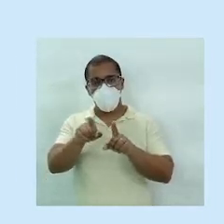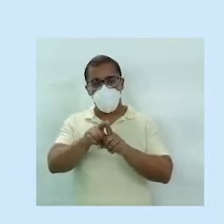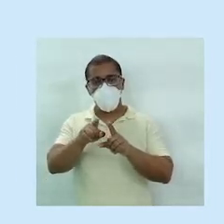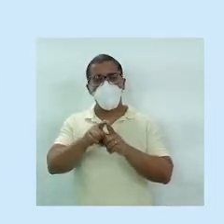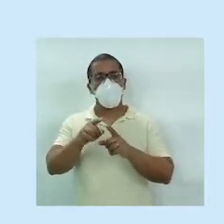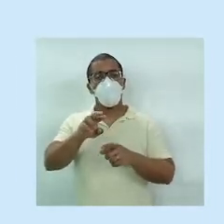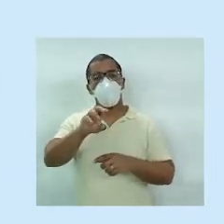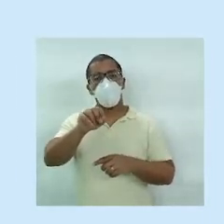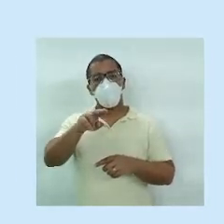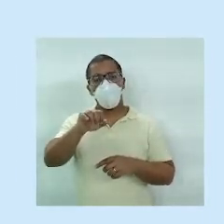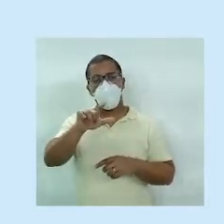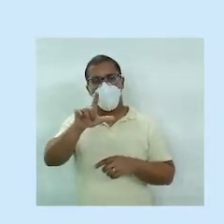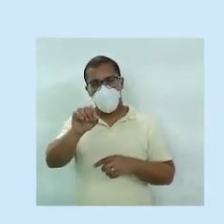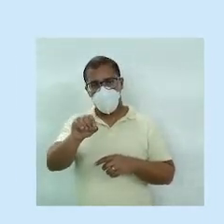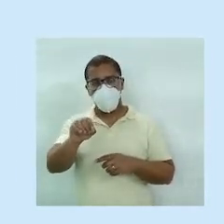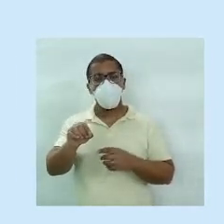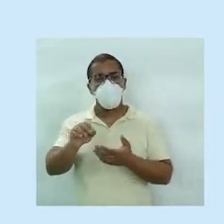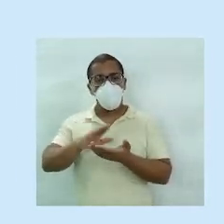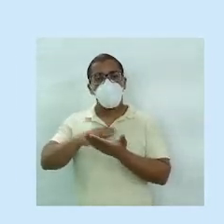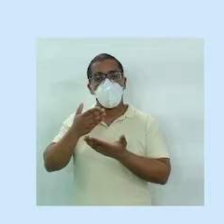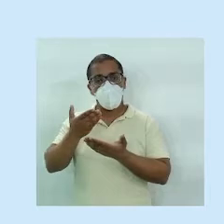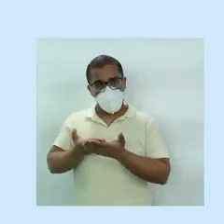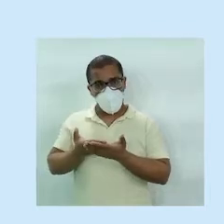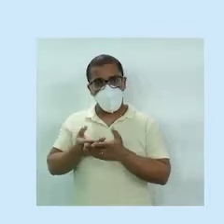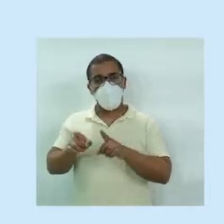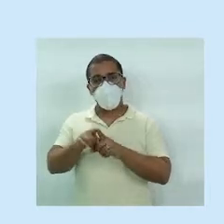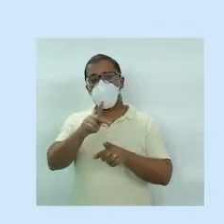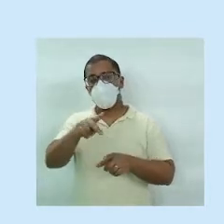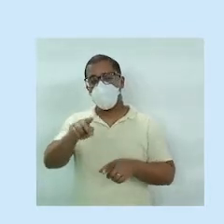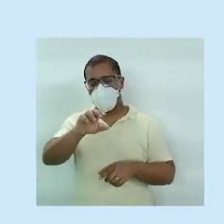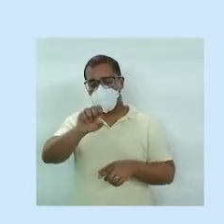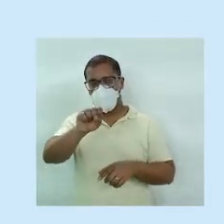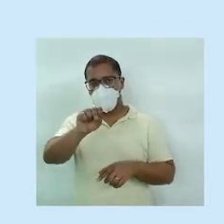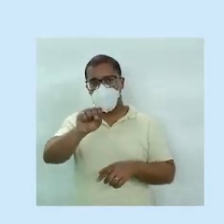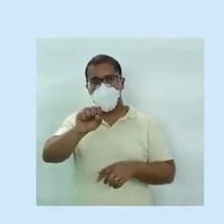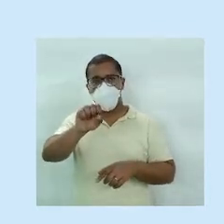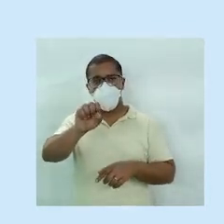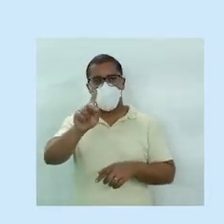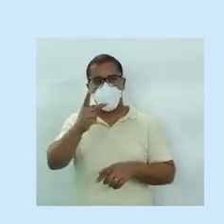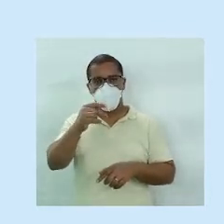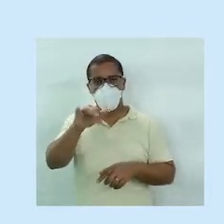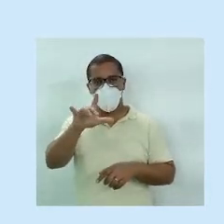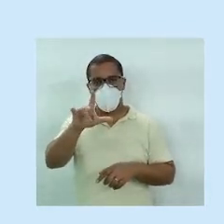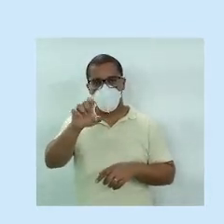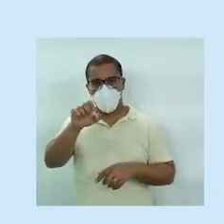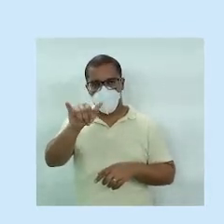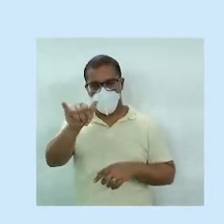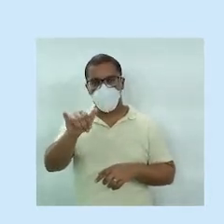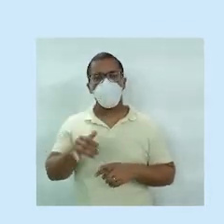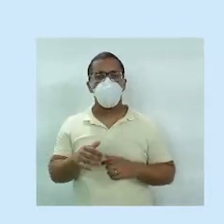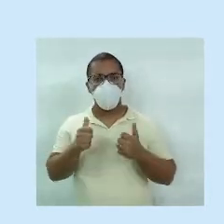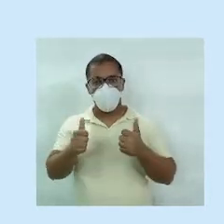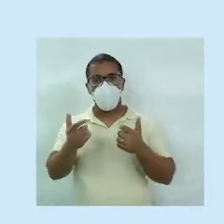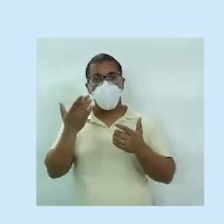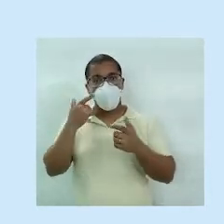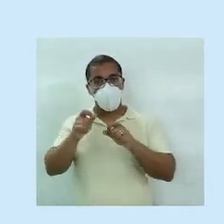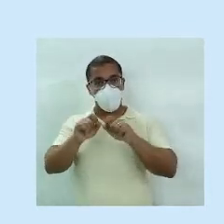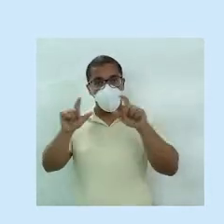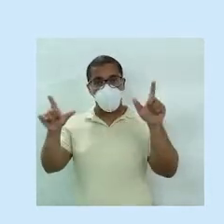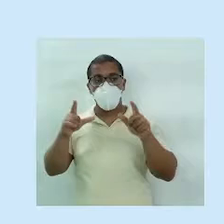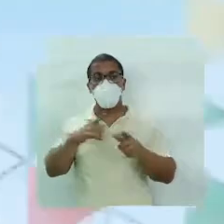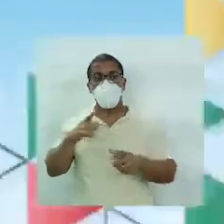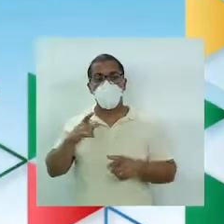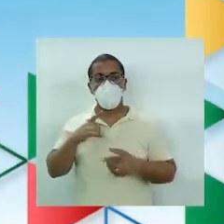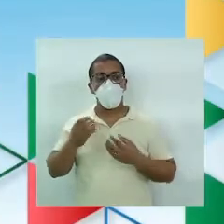de Libras, e a professora Shirley, tá certo? E a Escola Luiz de Camões, que eu faço parte, tá certo? Vamos lá, na tela, a queima